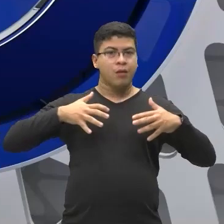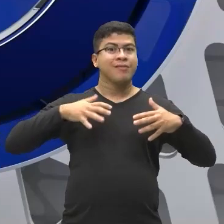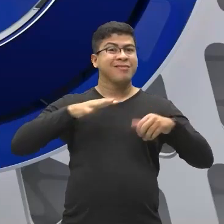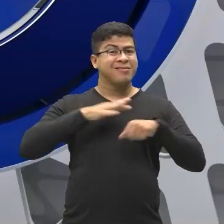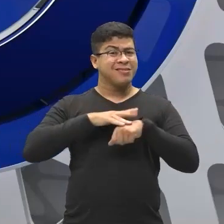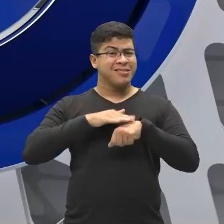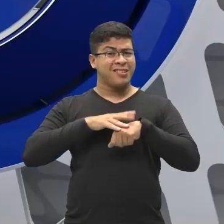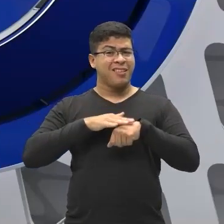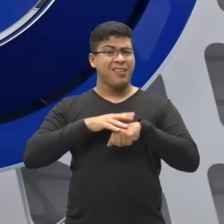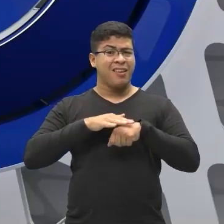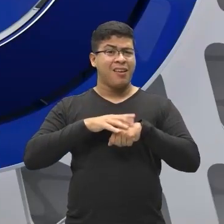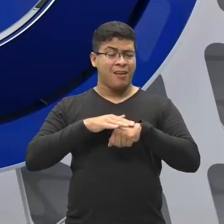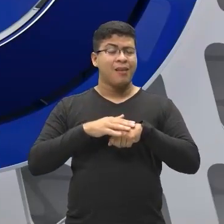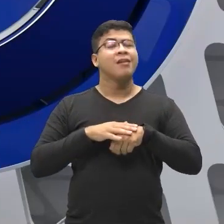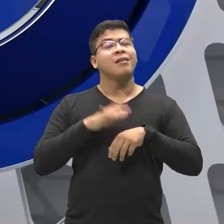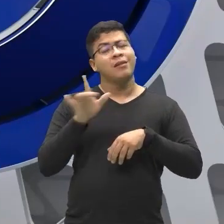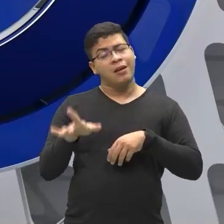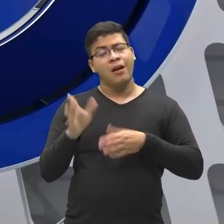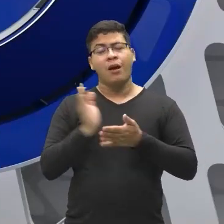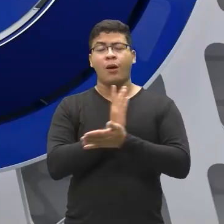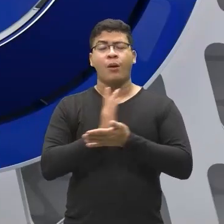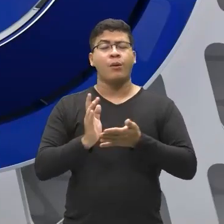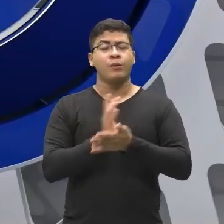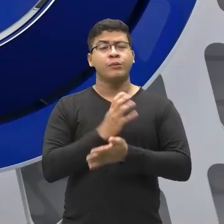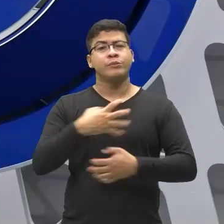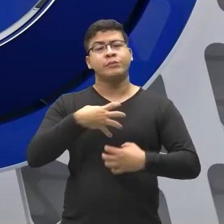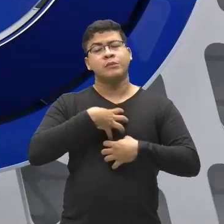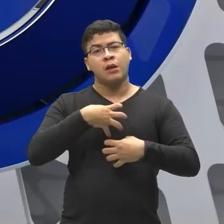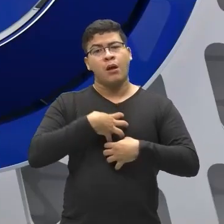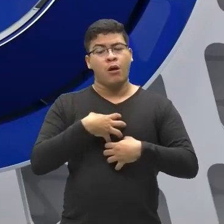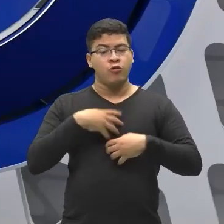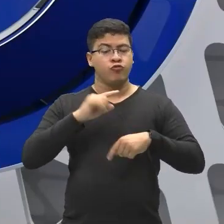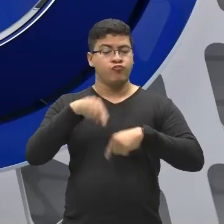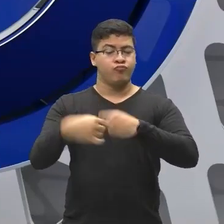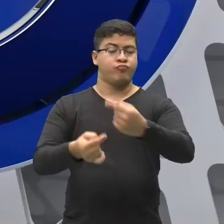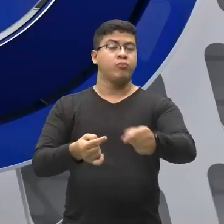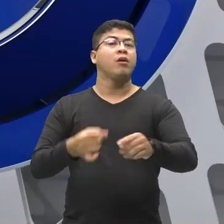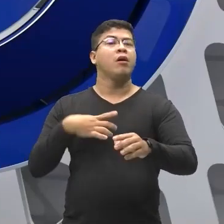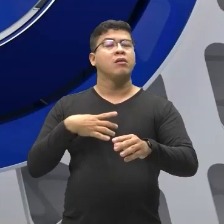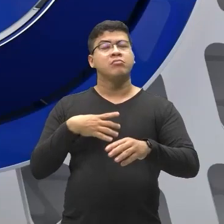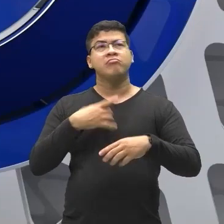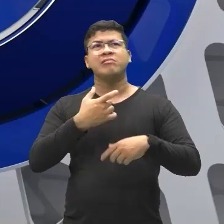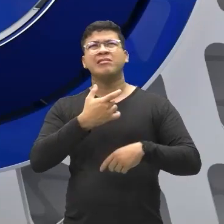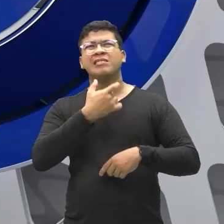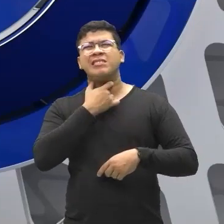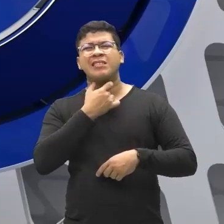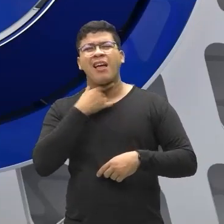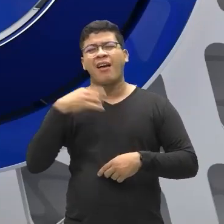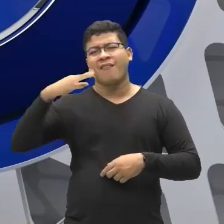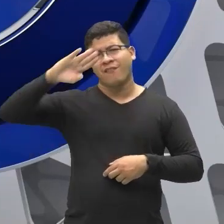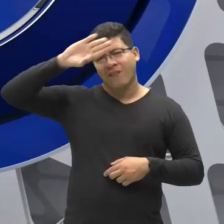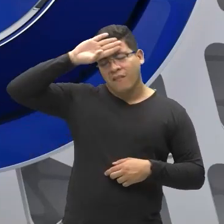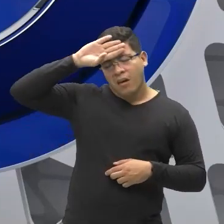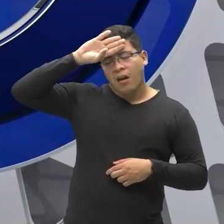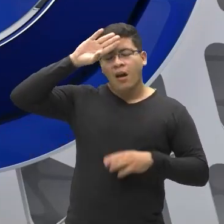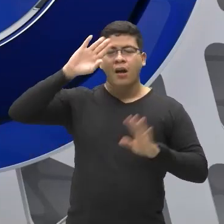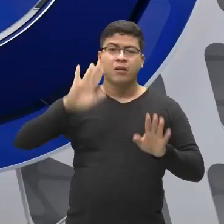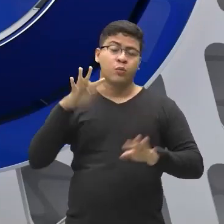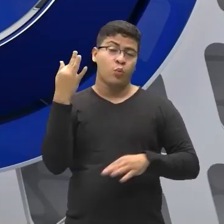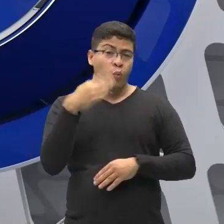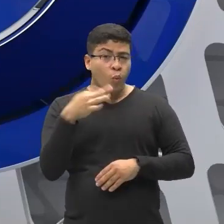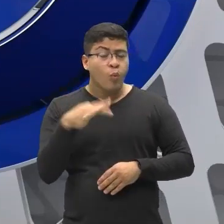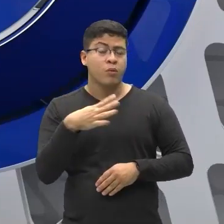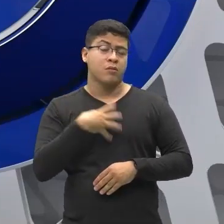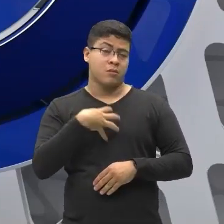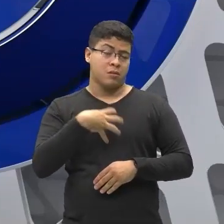doente, Sintomas ali de infecção, que geralmente causam uma inflamação, causa febre, causa dor